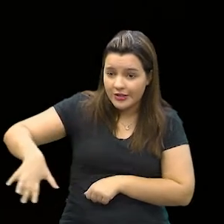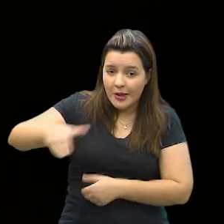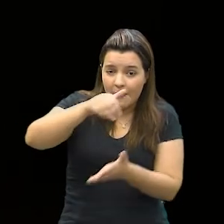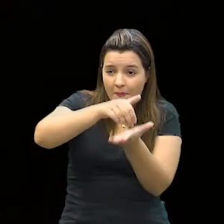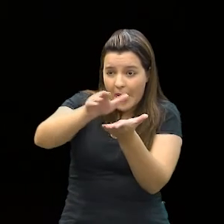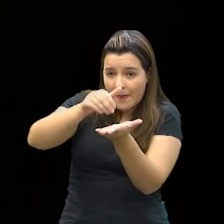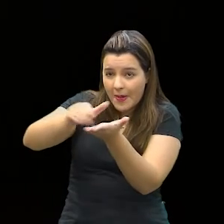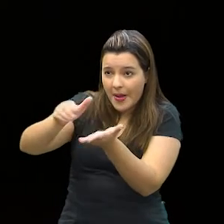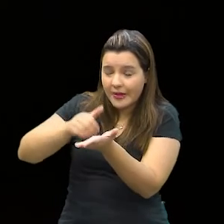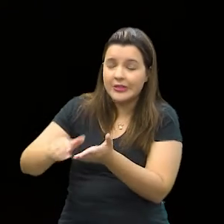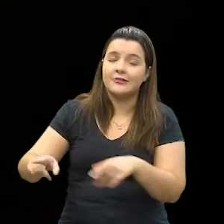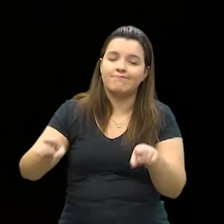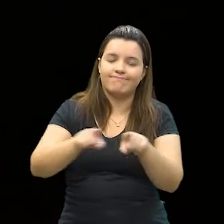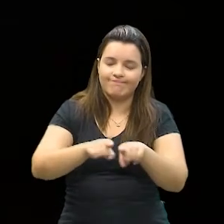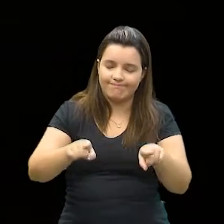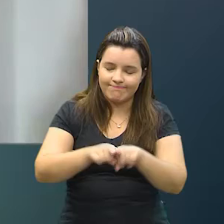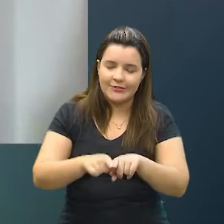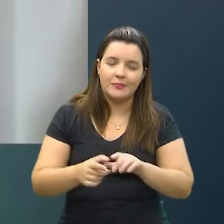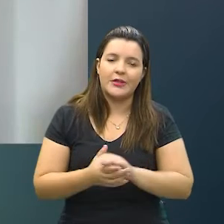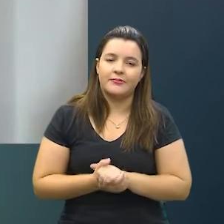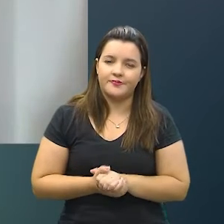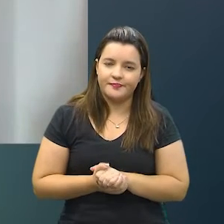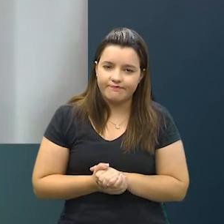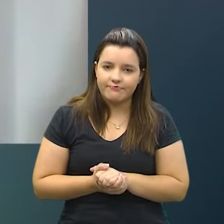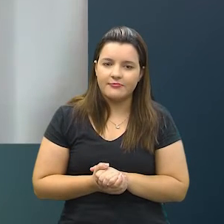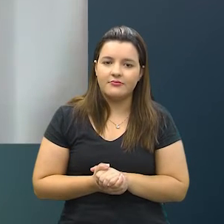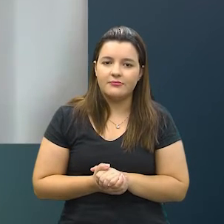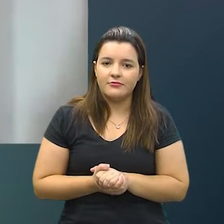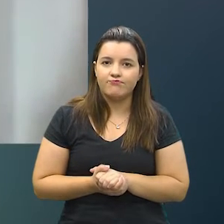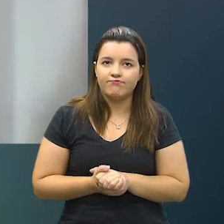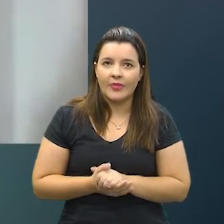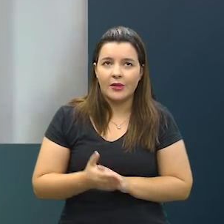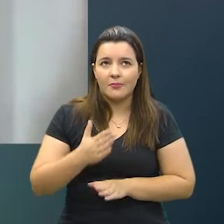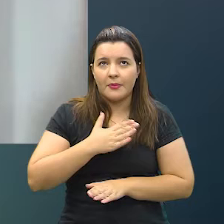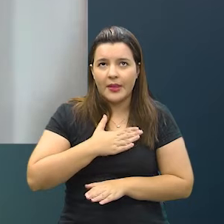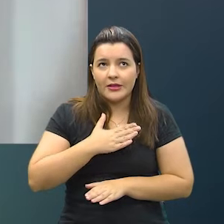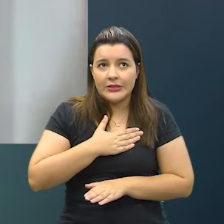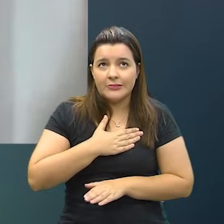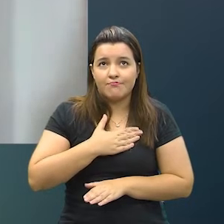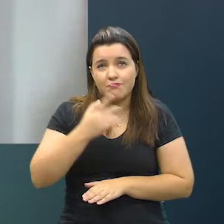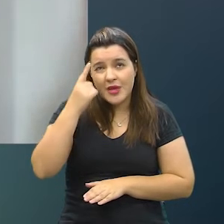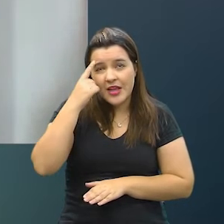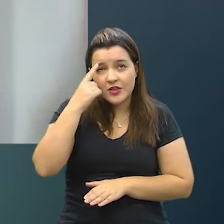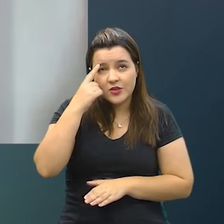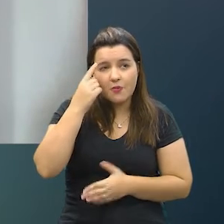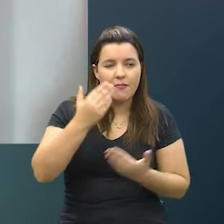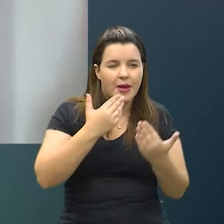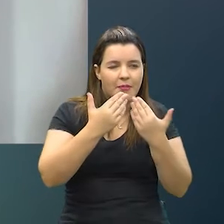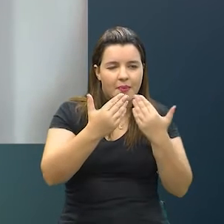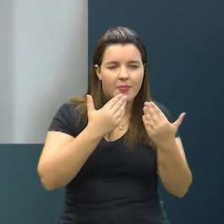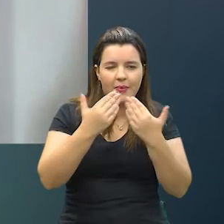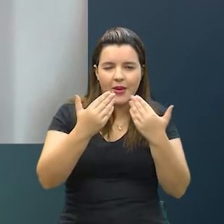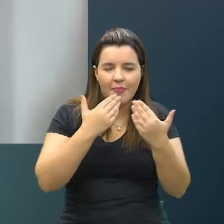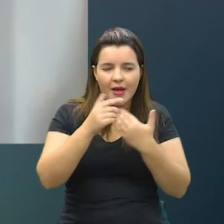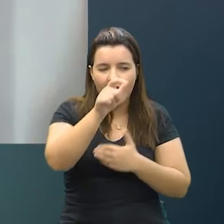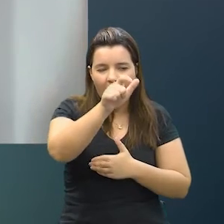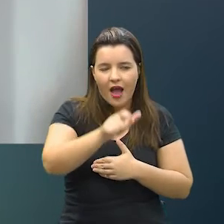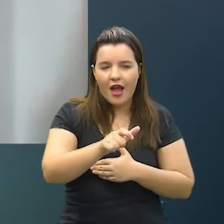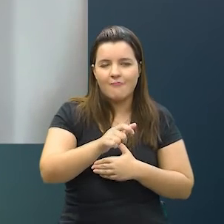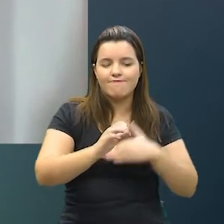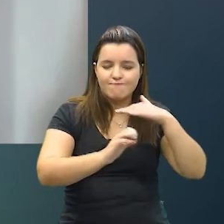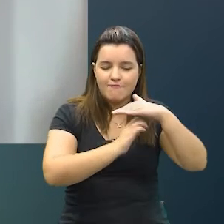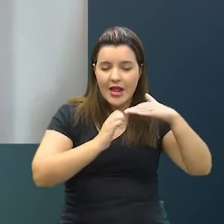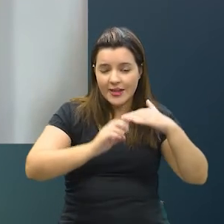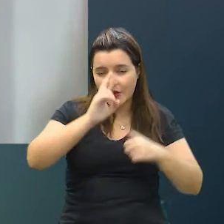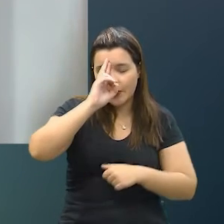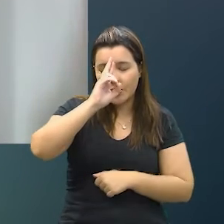impacto na vida de muitas pessoas, né? Então, a gente conversar com essas pessoas, conversar com esses empreendedores, realmente